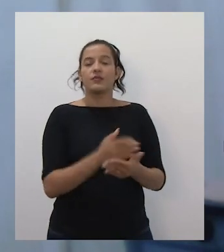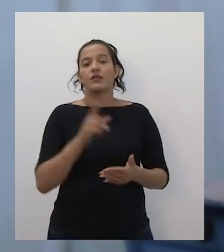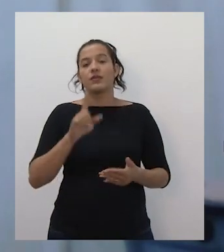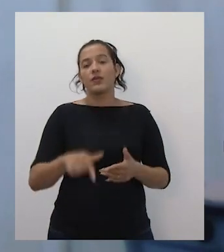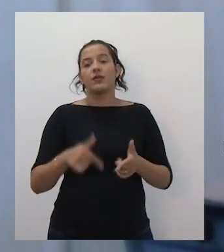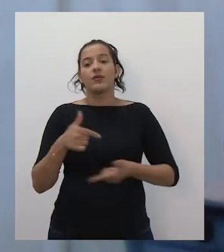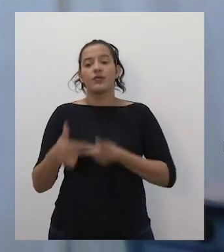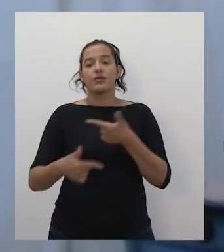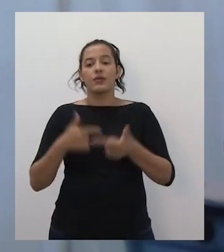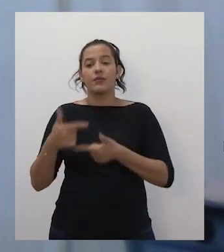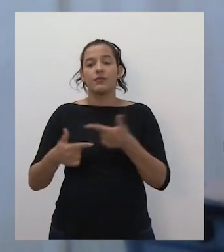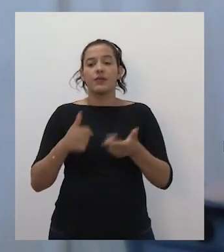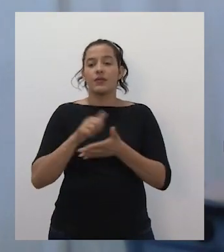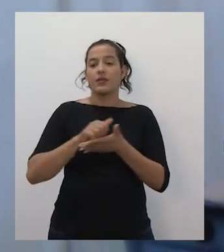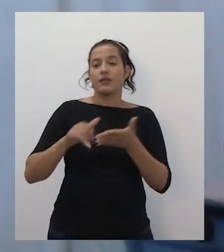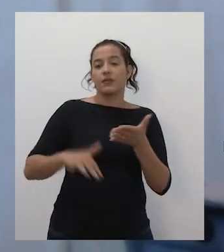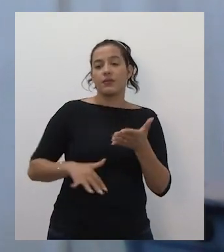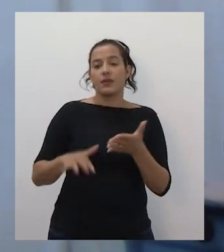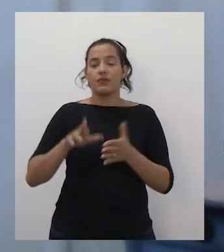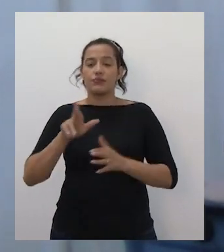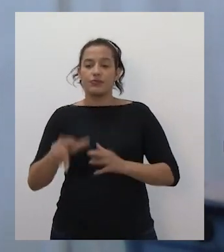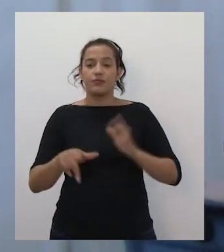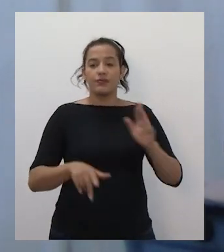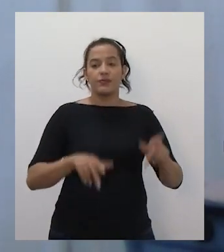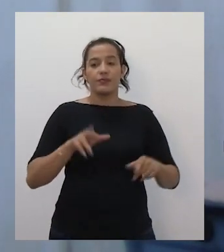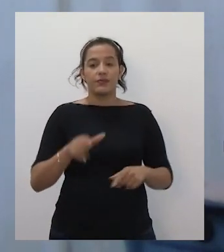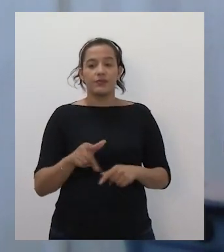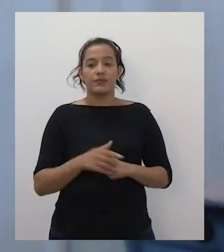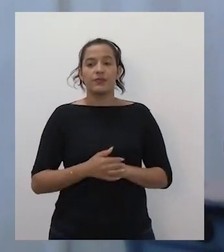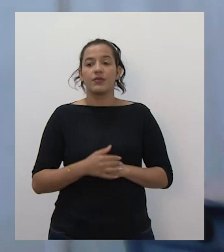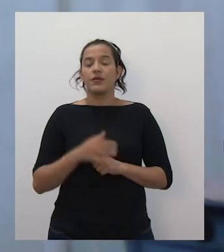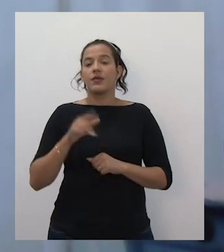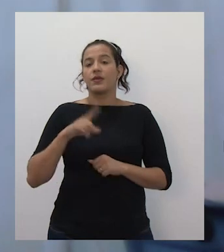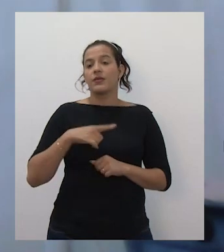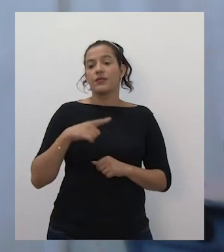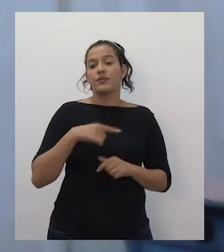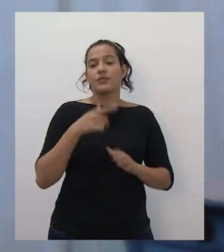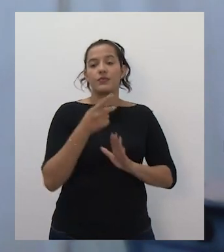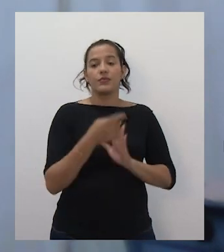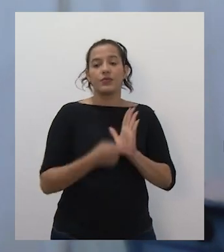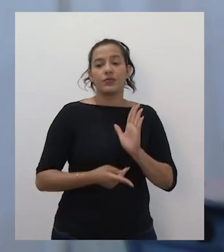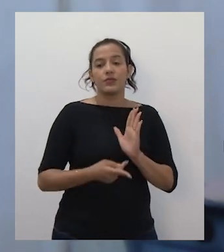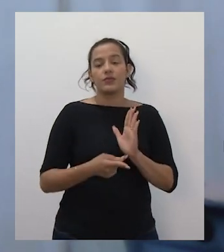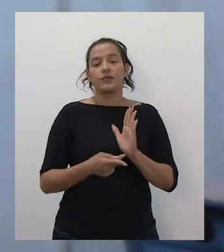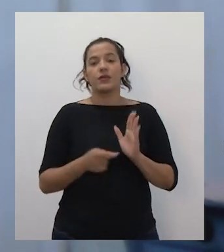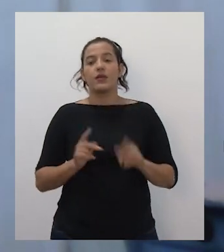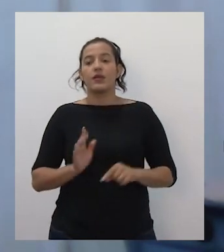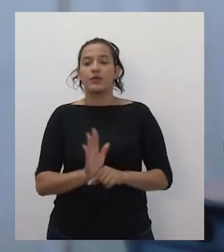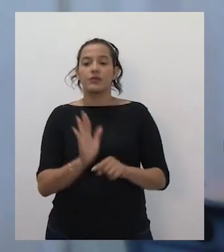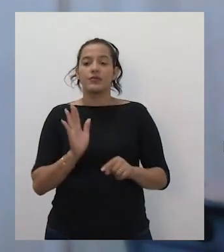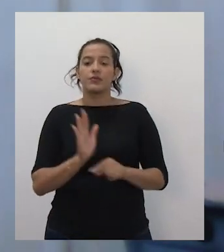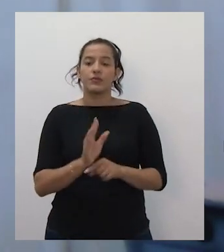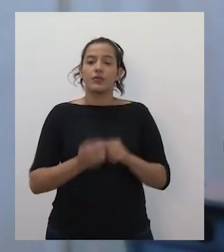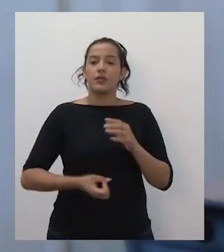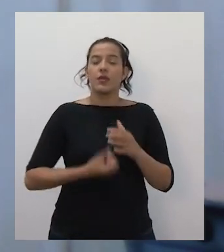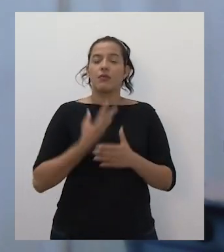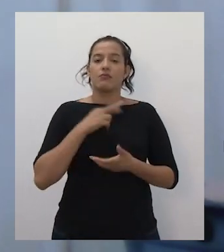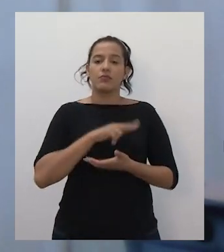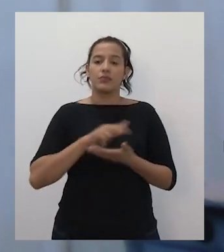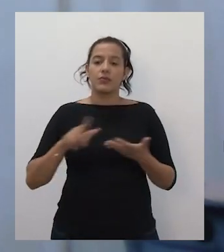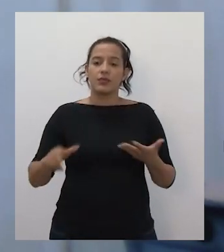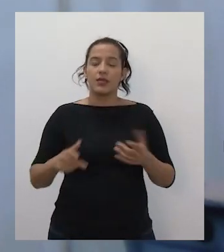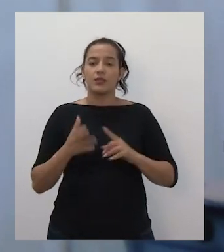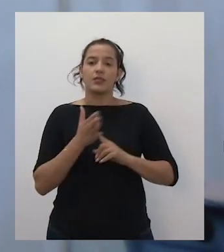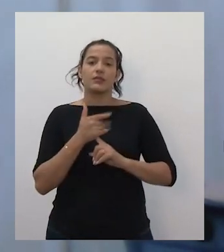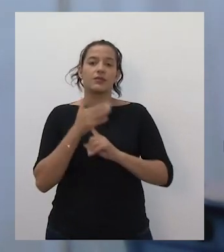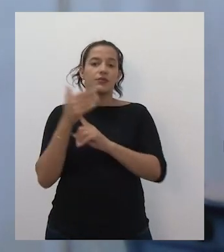trabalho com atividades diferenciadas, o trabalho com projetos, inclusive mobilizando essas competências, essas